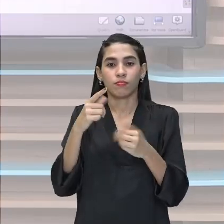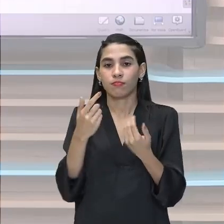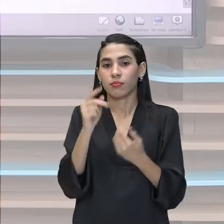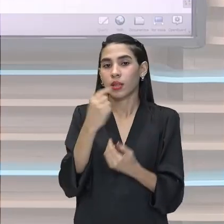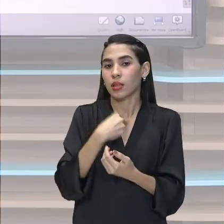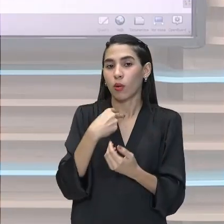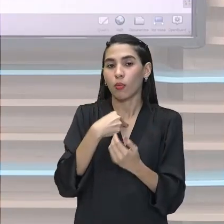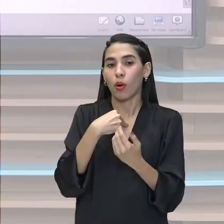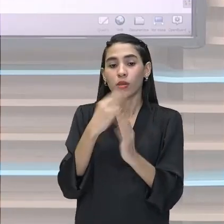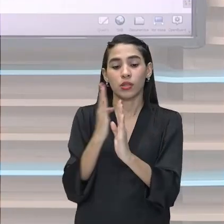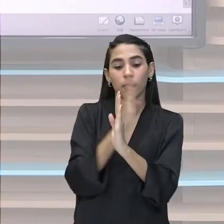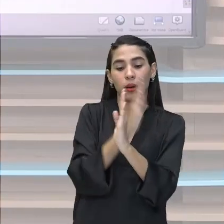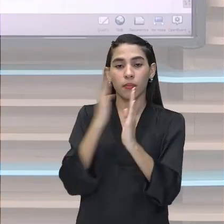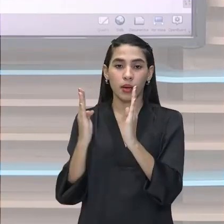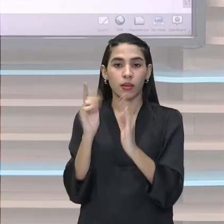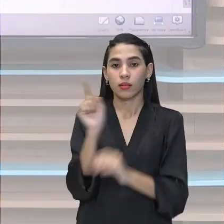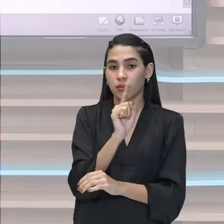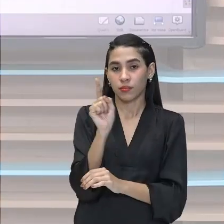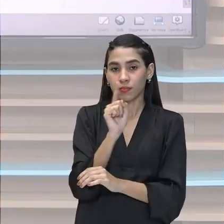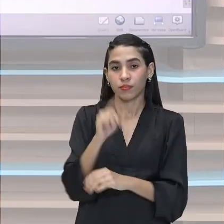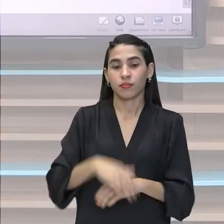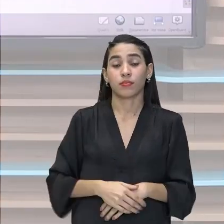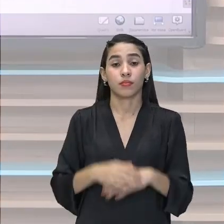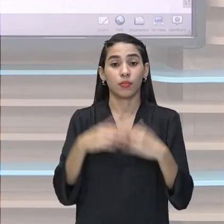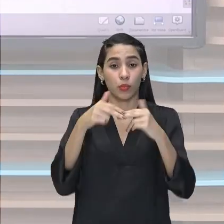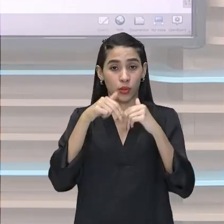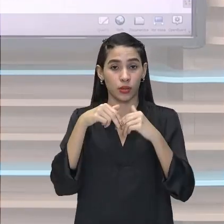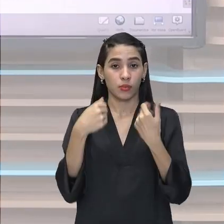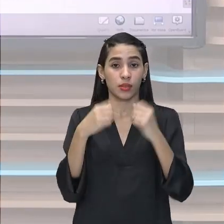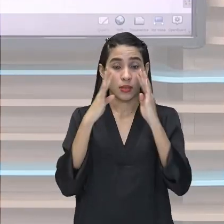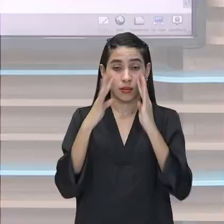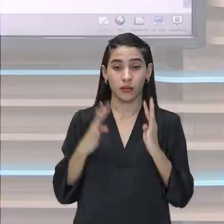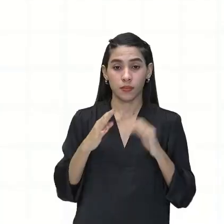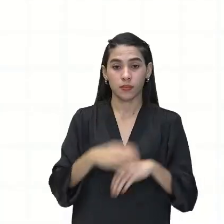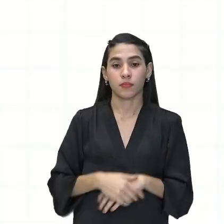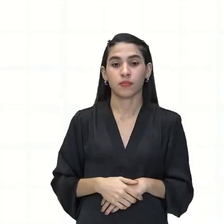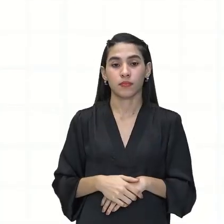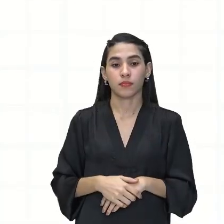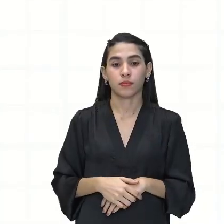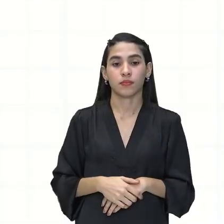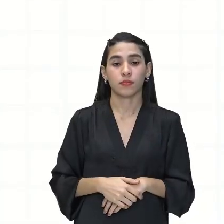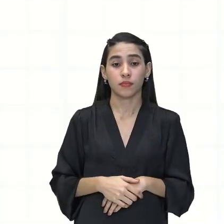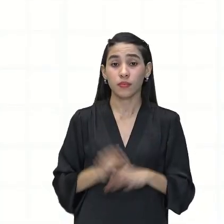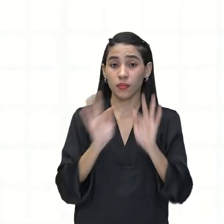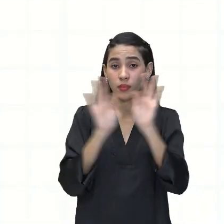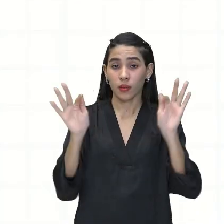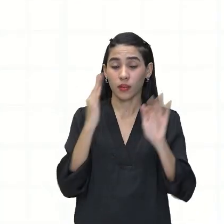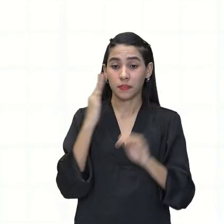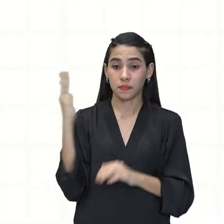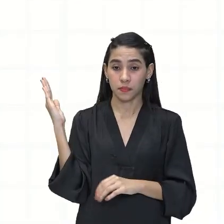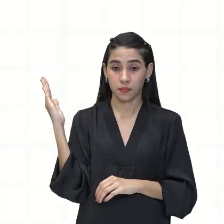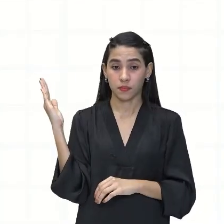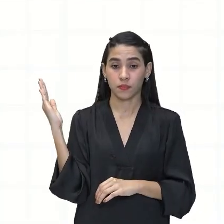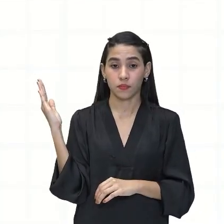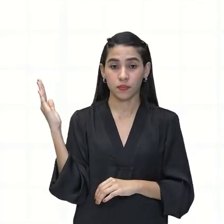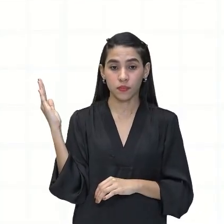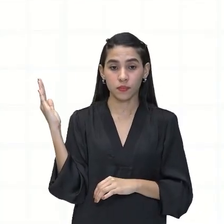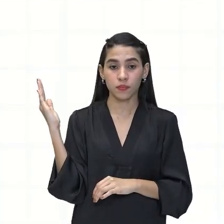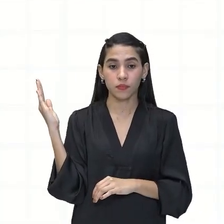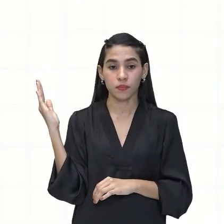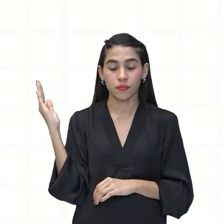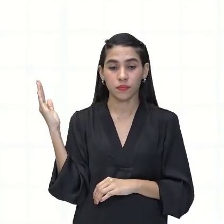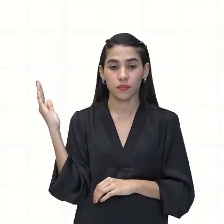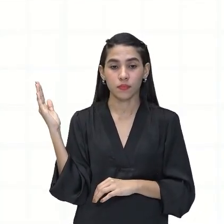meio. Quer dizer, não vai vir depois, nem no meio. Então, tem que ter atenção. Não me orgulharei dos meus